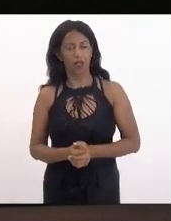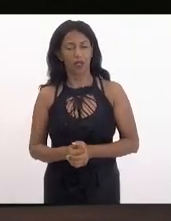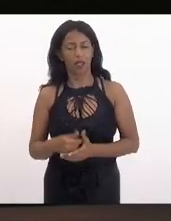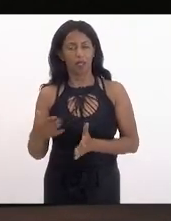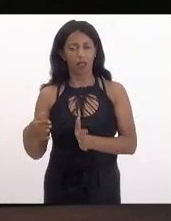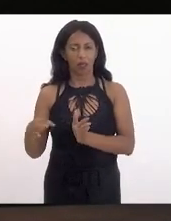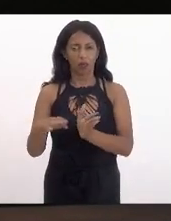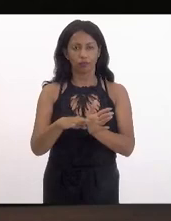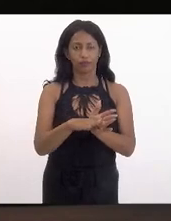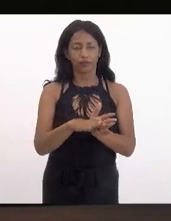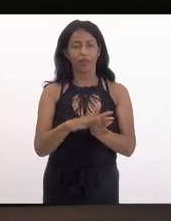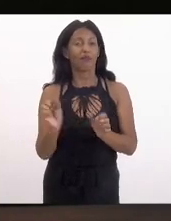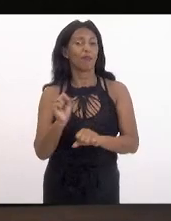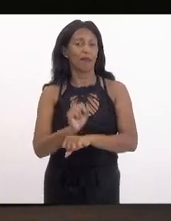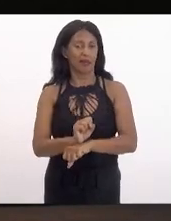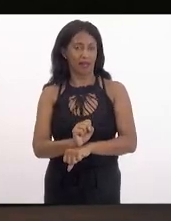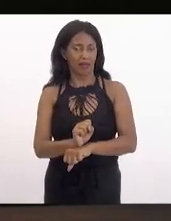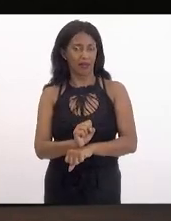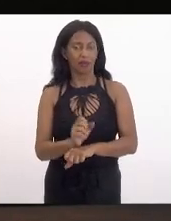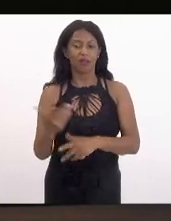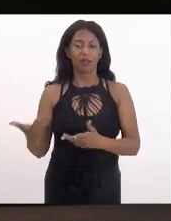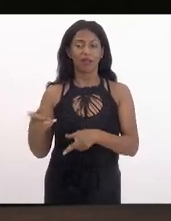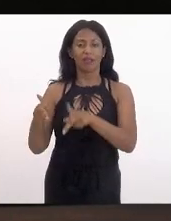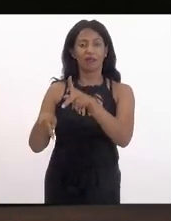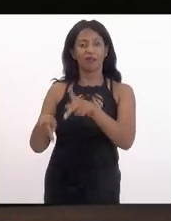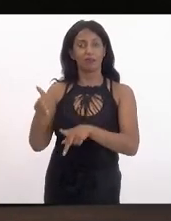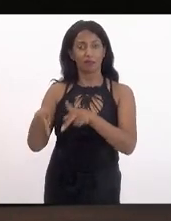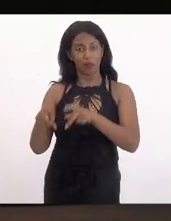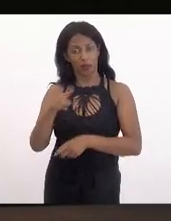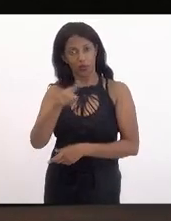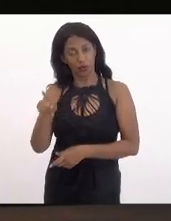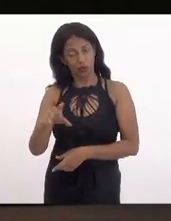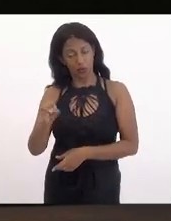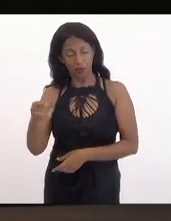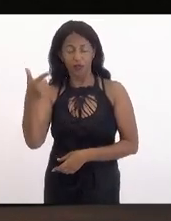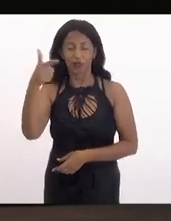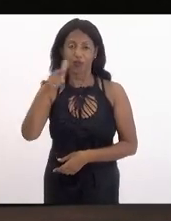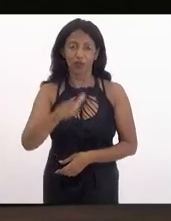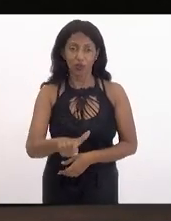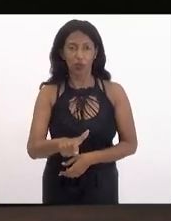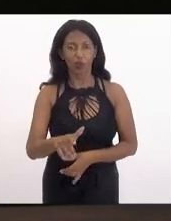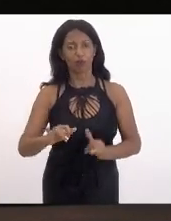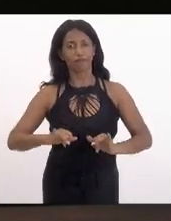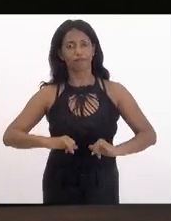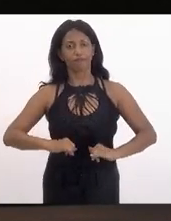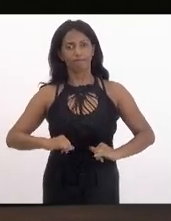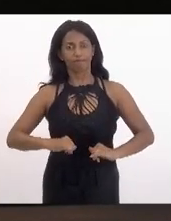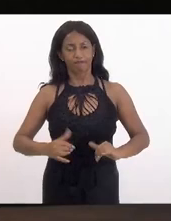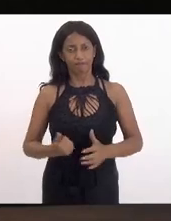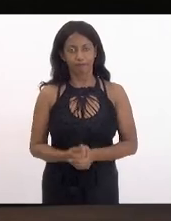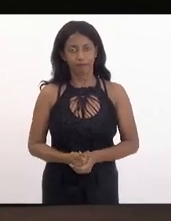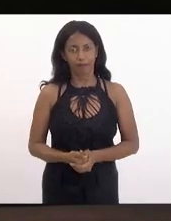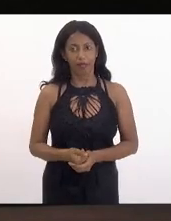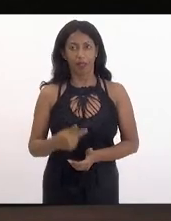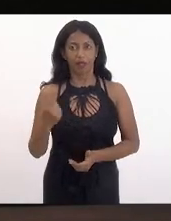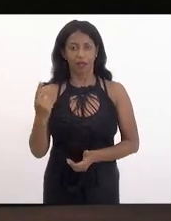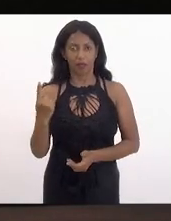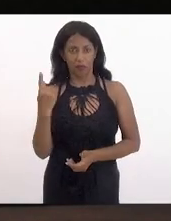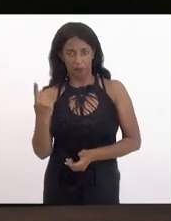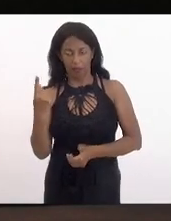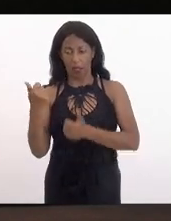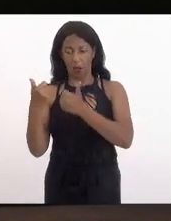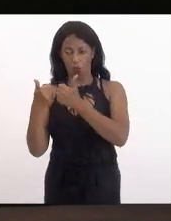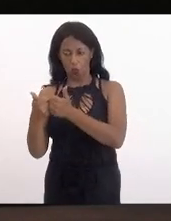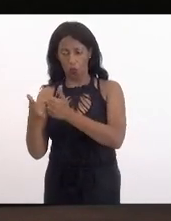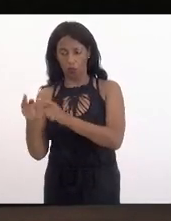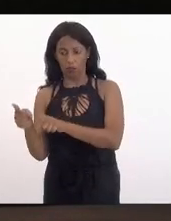ramais não estavam funcionando e aí a população da zona Leste Mais uma vez é parecida teve que pegar uma